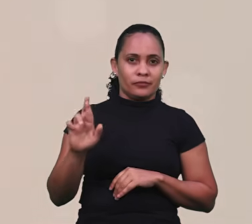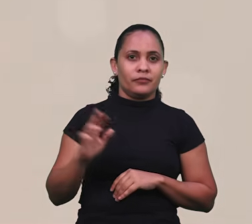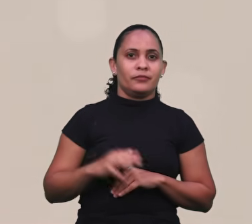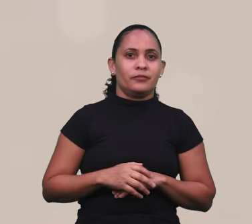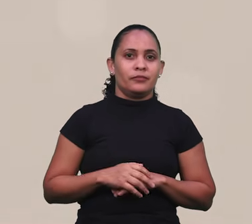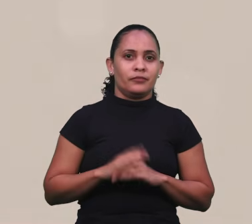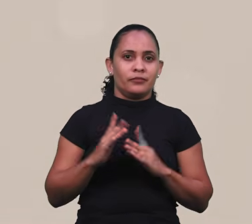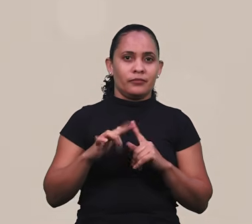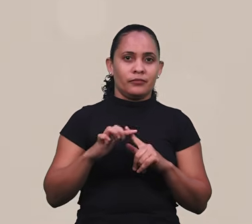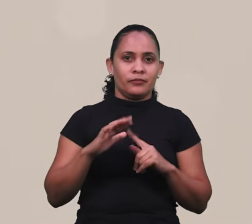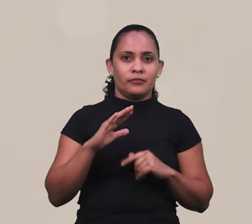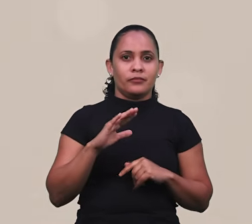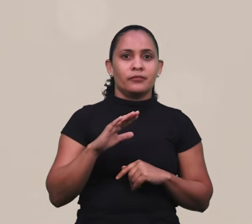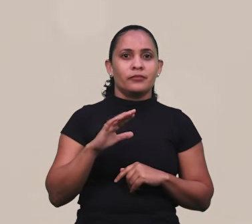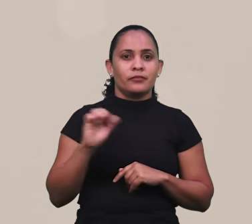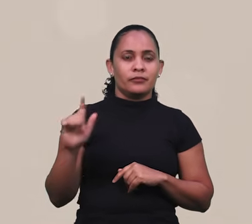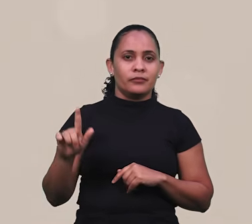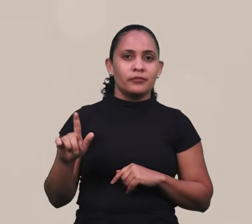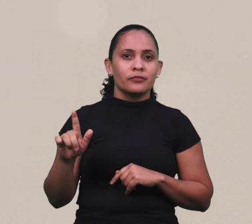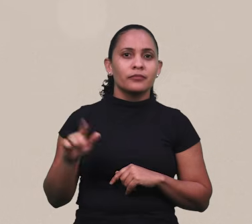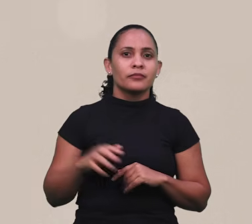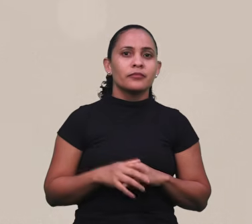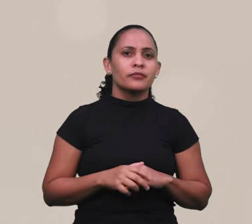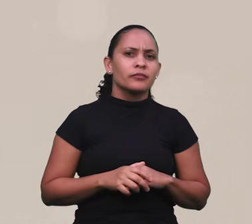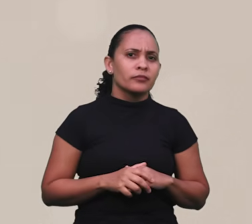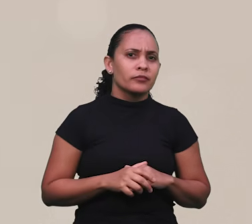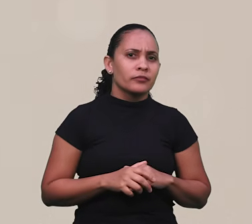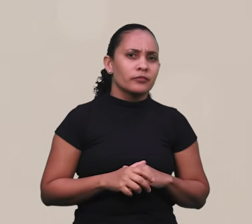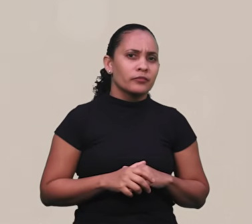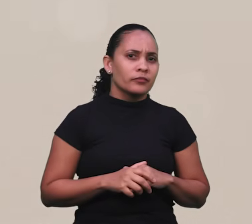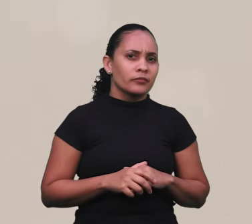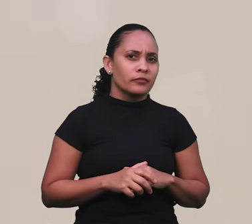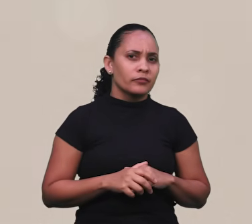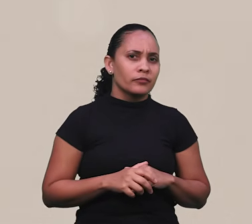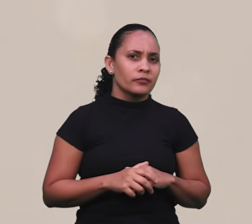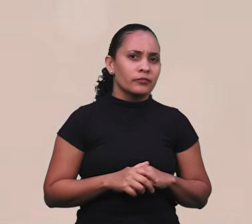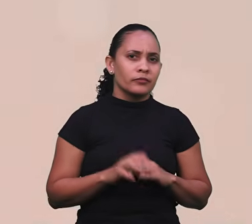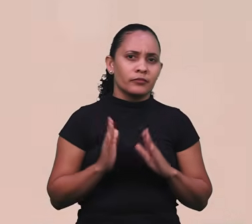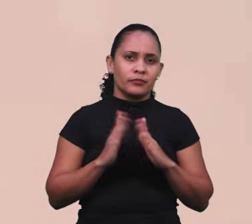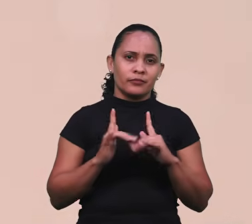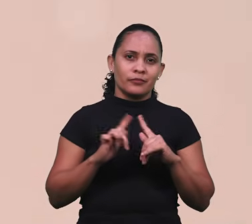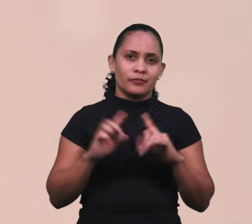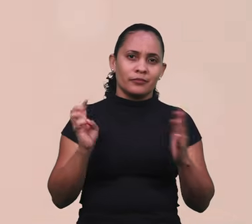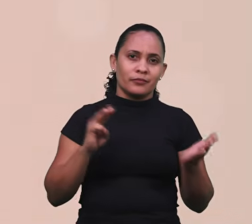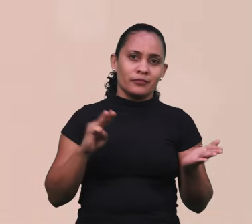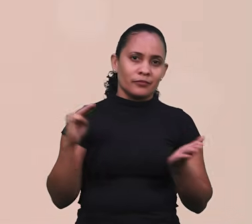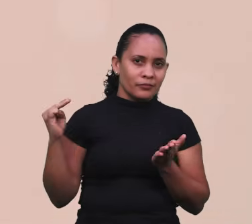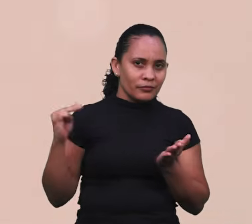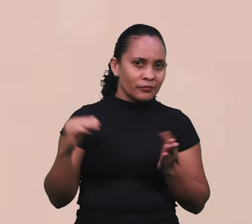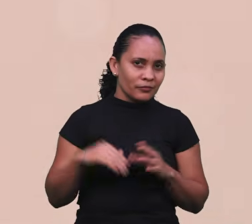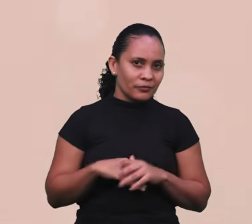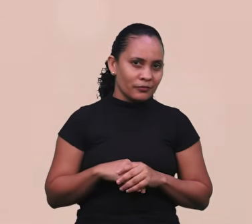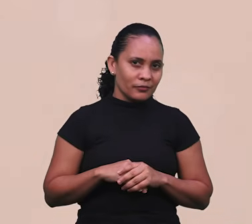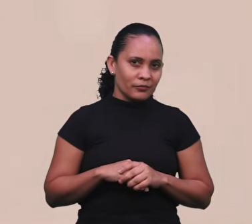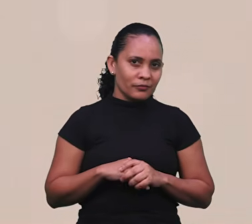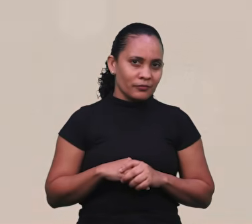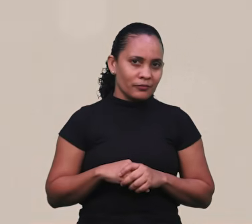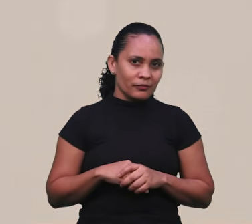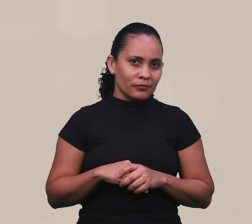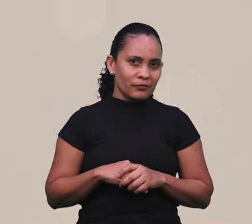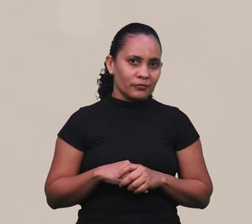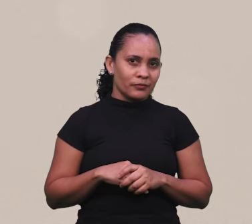nome é Esther, eu sou aqui de Campo Mourão e da Igreja Cristã